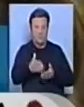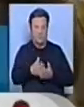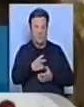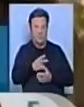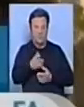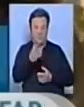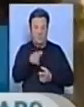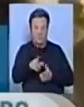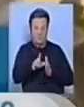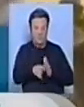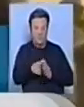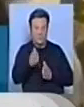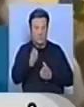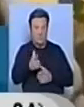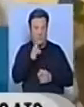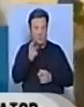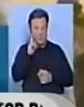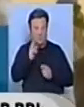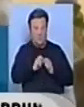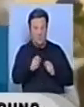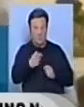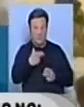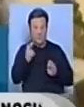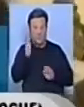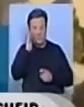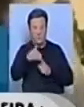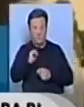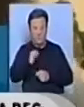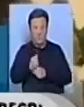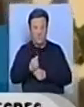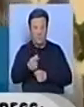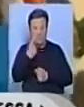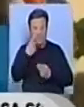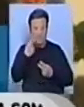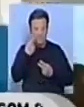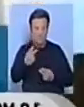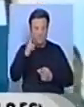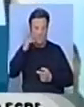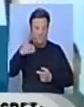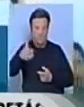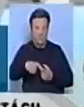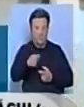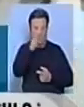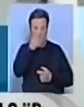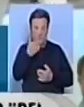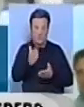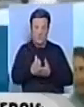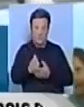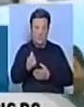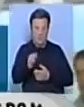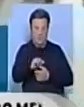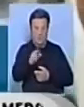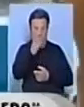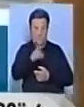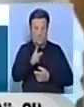universidade. Portanto, este projeto já tem uma longa data e esperamos que os resultados do nosso trabalho sejam visíveis no futuro. O jardim da escola delas